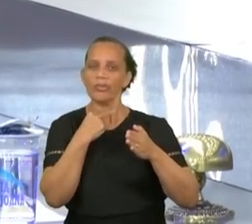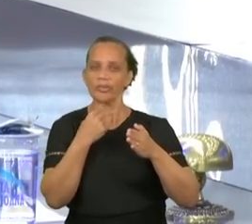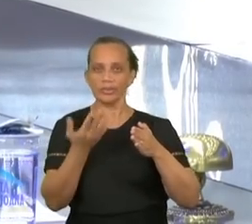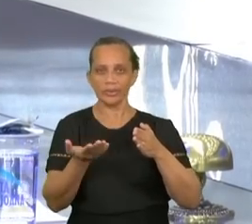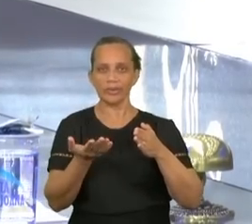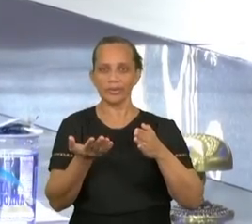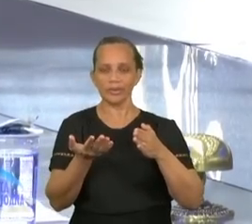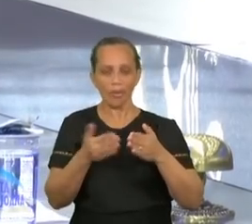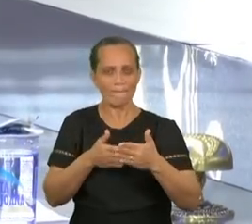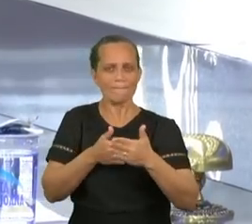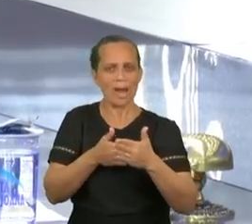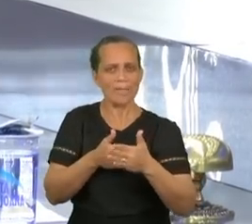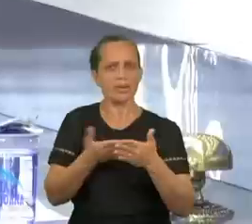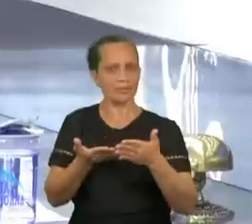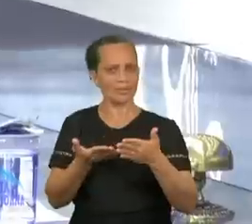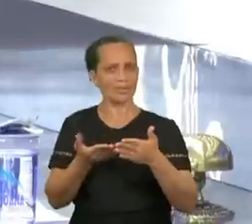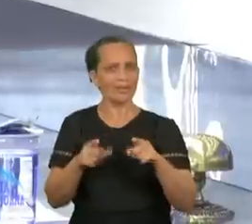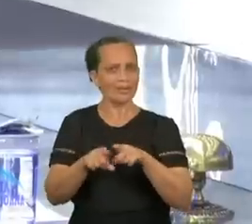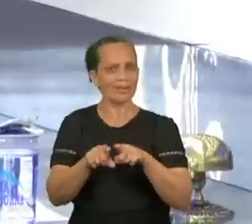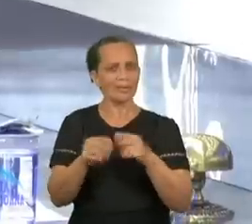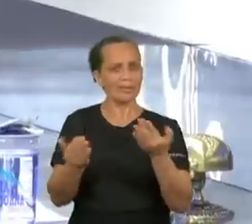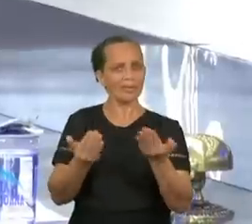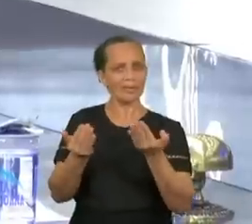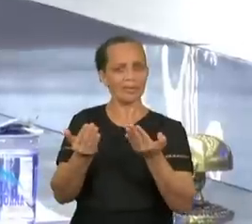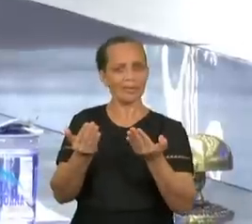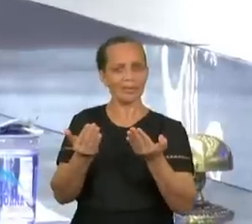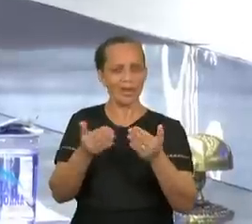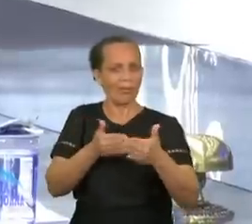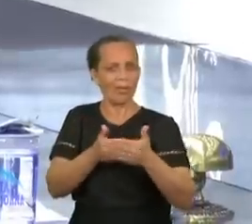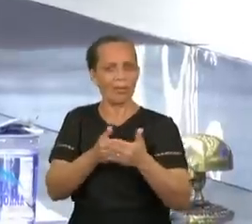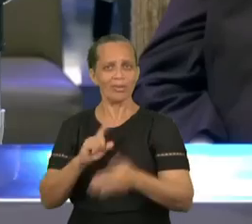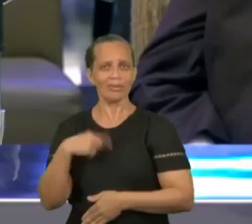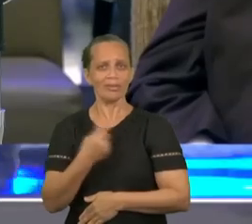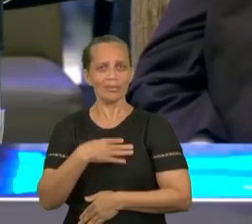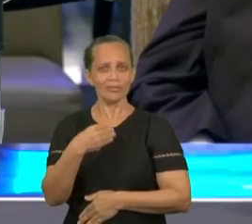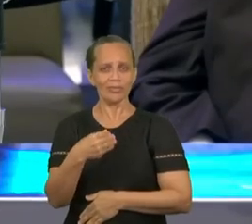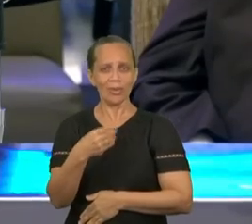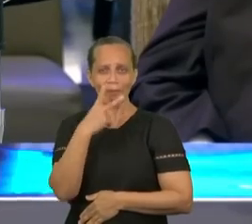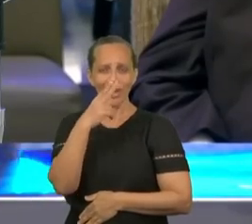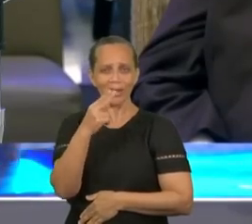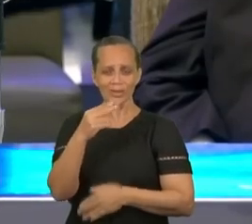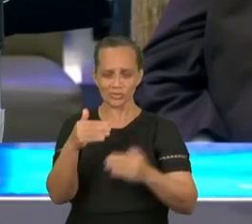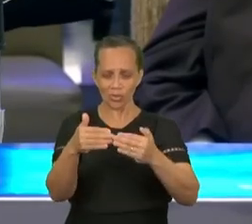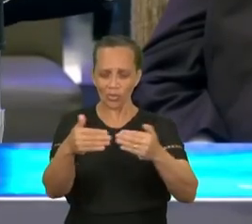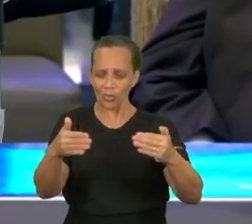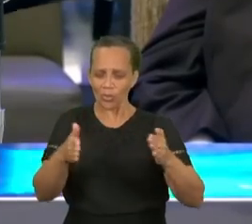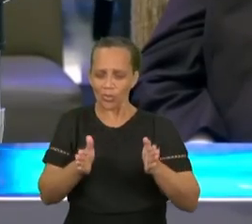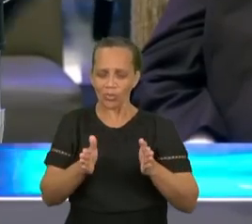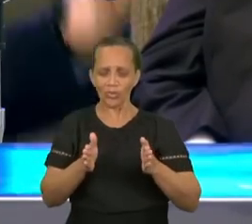os limites que nós estabelecemos para nossos filhos são parapeitos que guarda